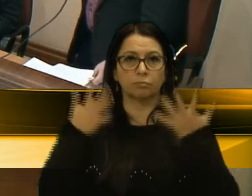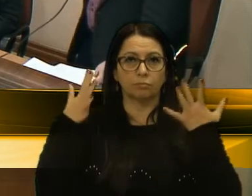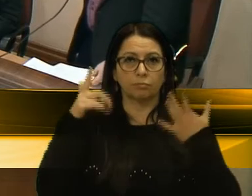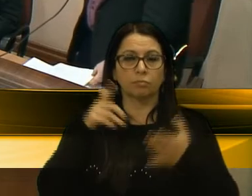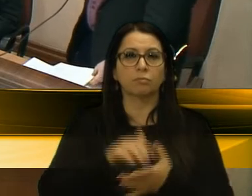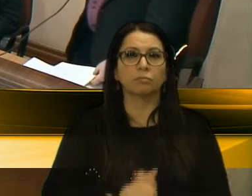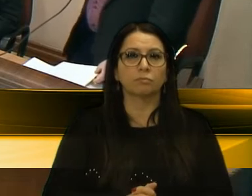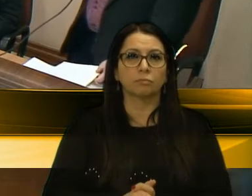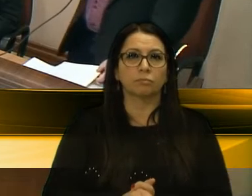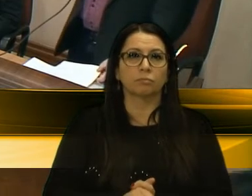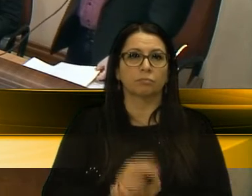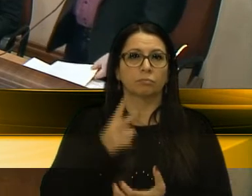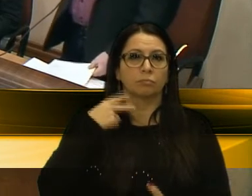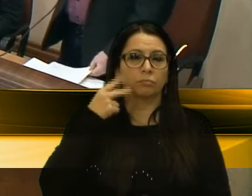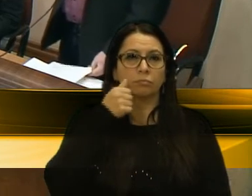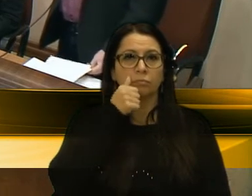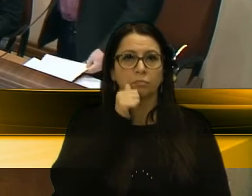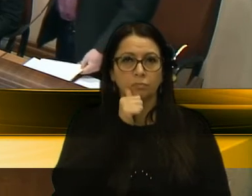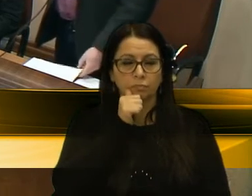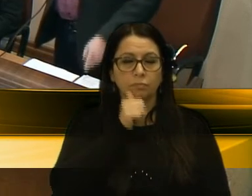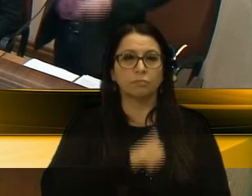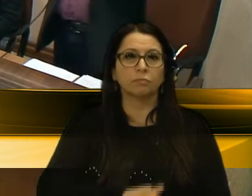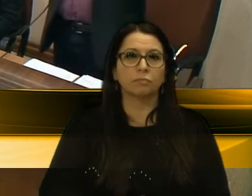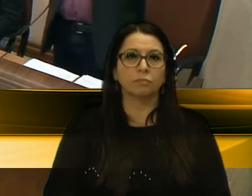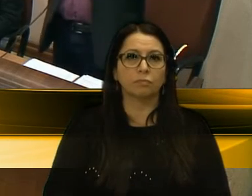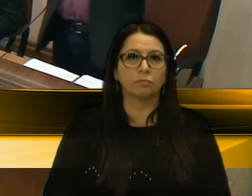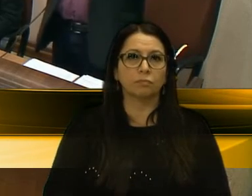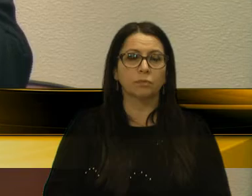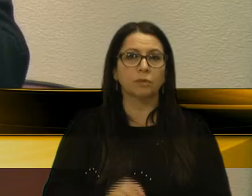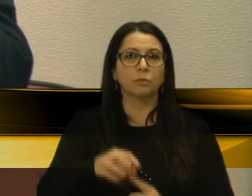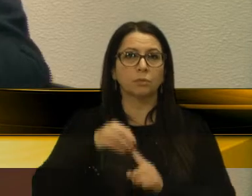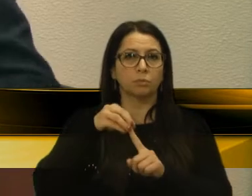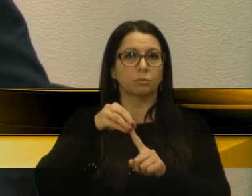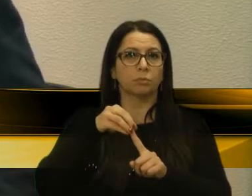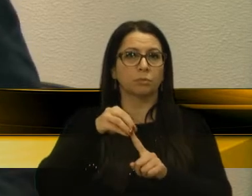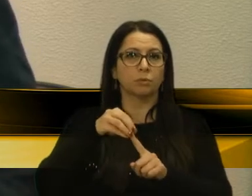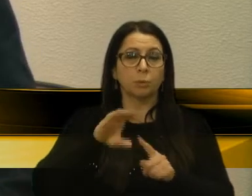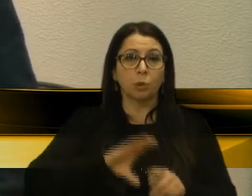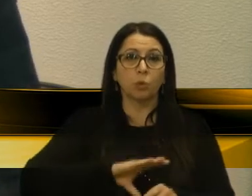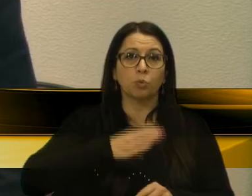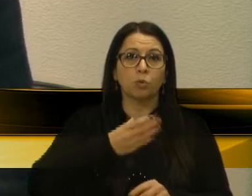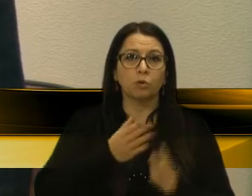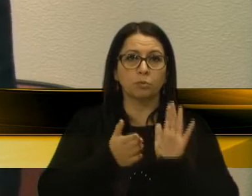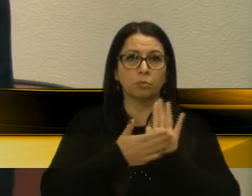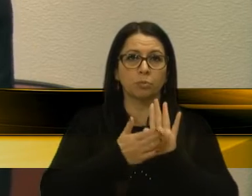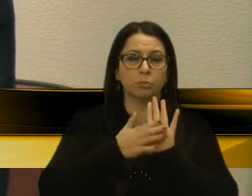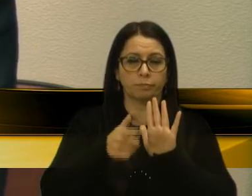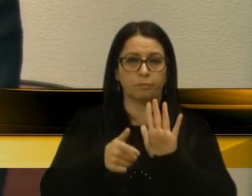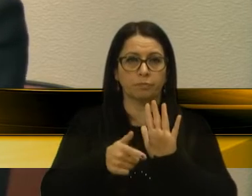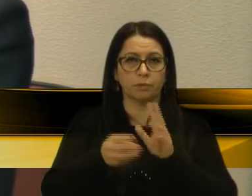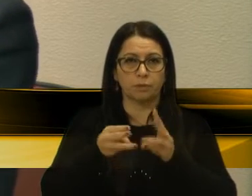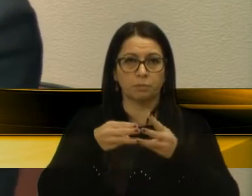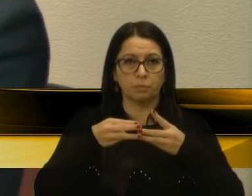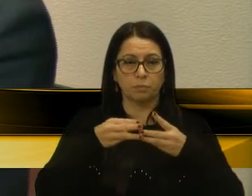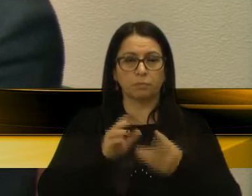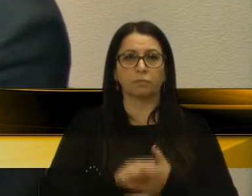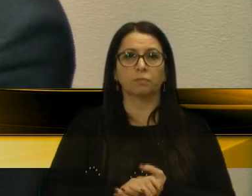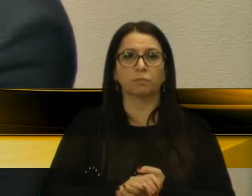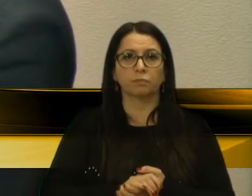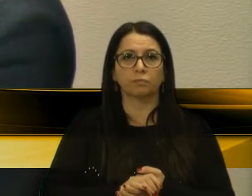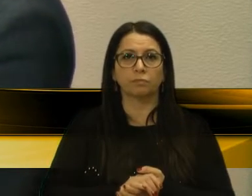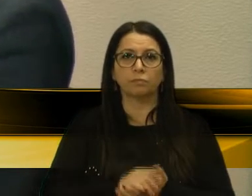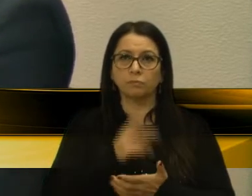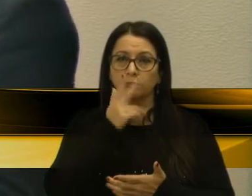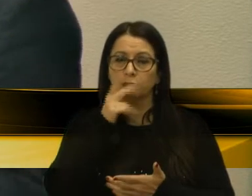parabenizar a vereadora Paula Iores, principalmente pela coragem de propor uma moção como